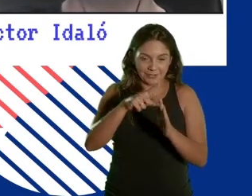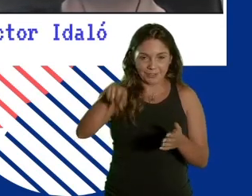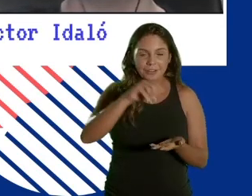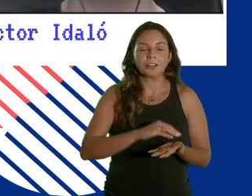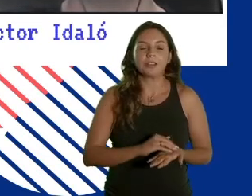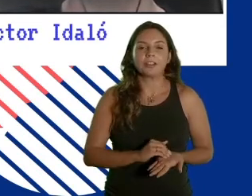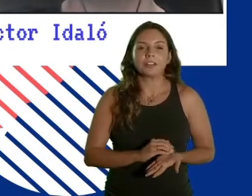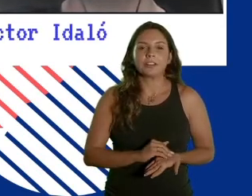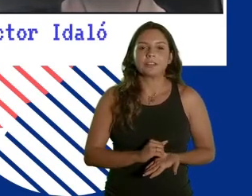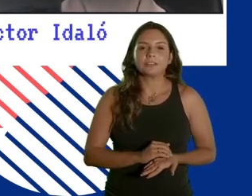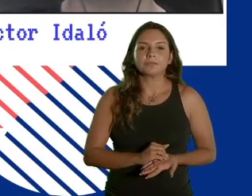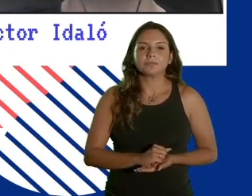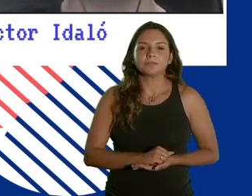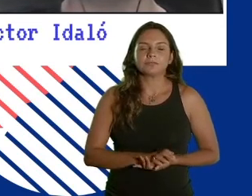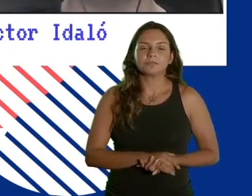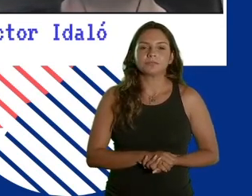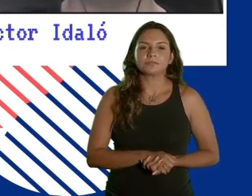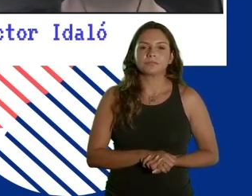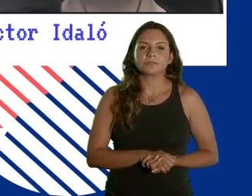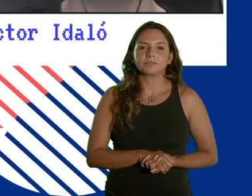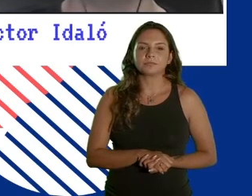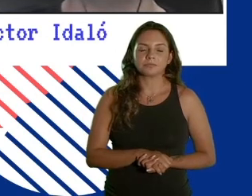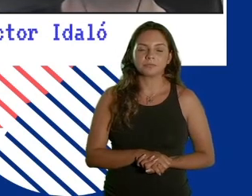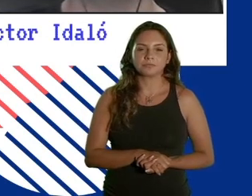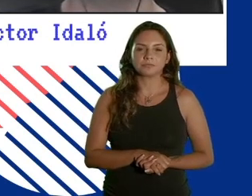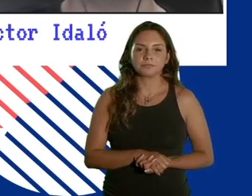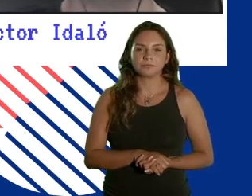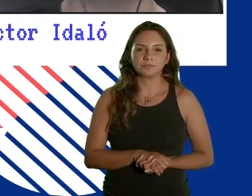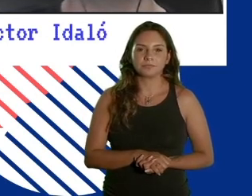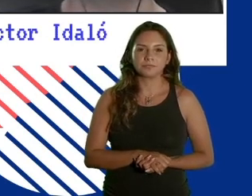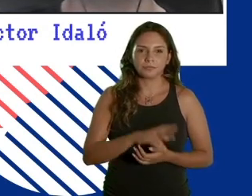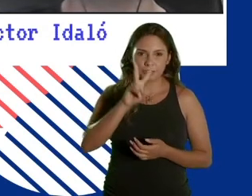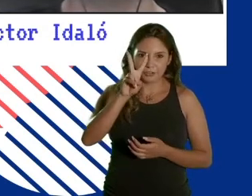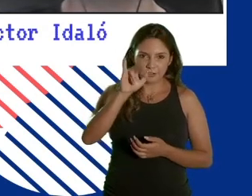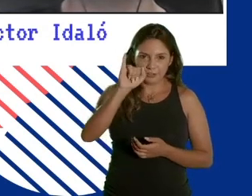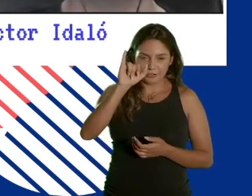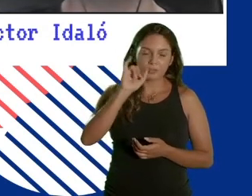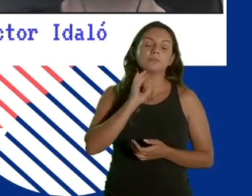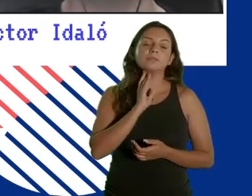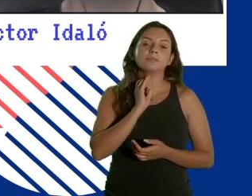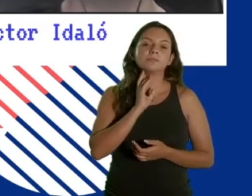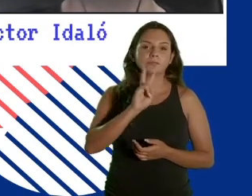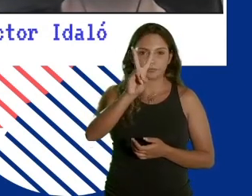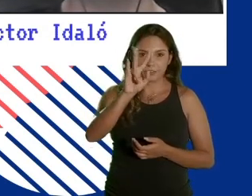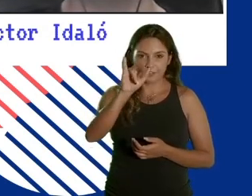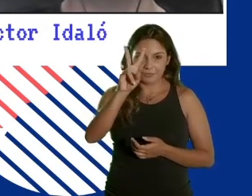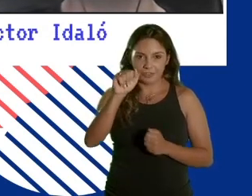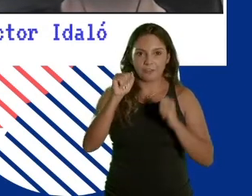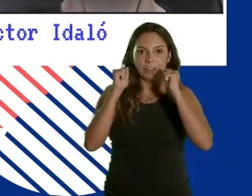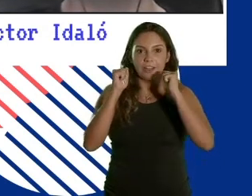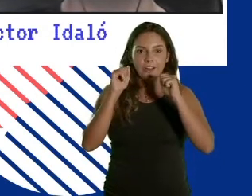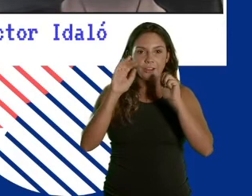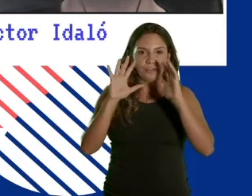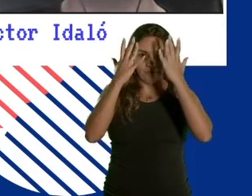Olhem só, mais um comentário. Viva o Araxá, salve, viu? Salve a Vilma, abraço. Viva o Fleiraxá, salve